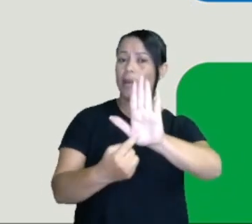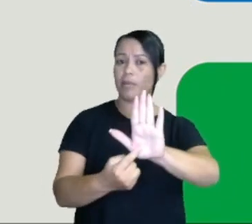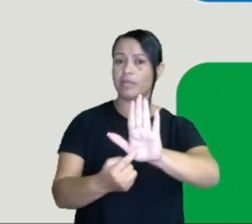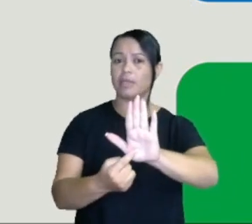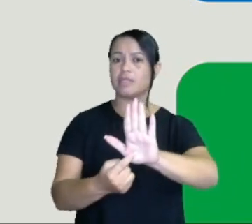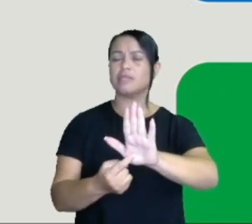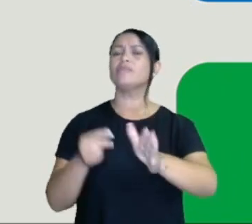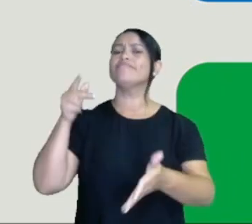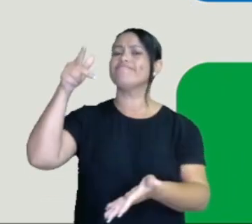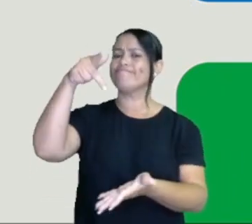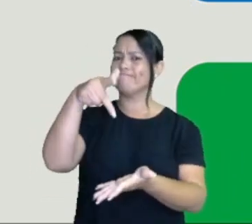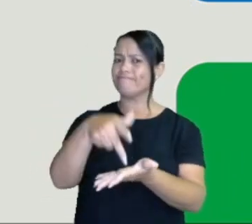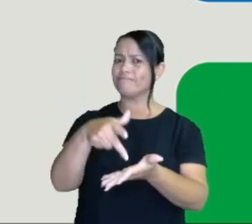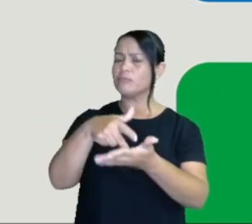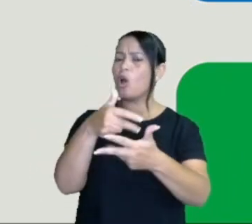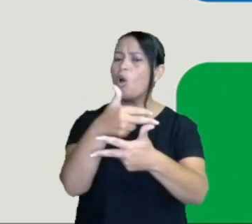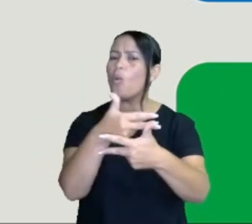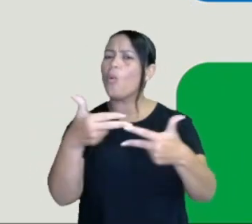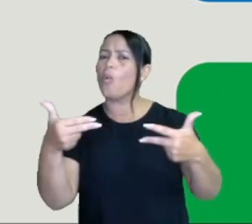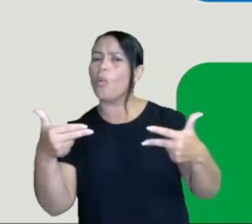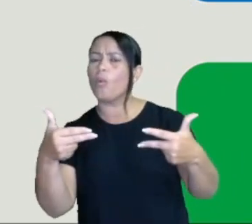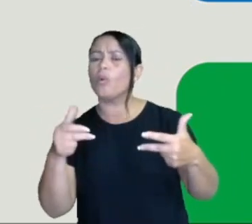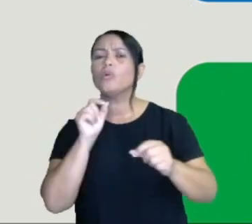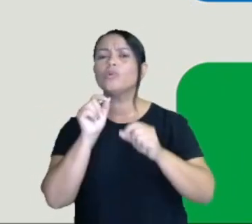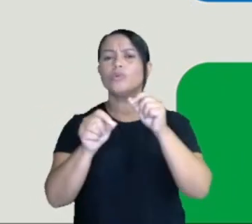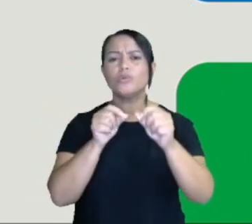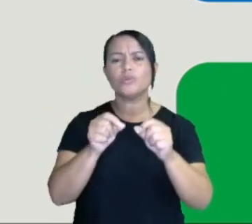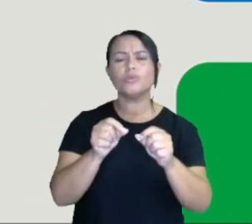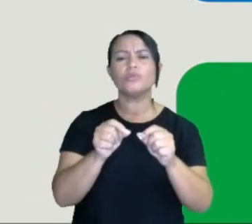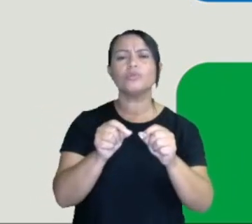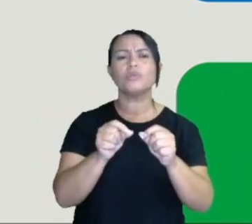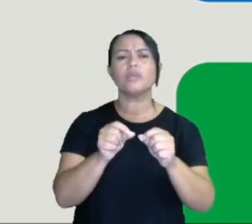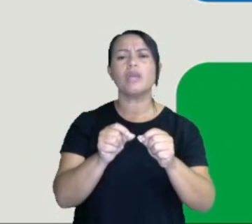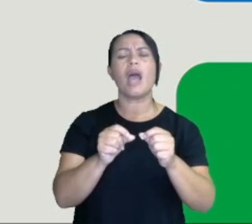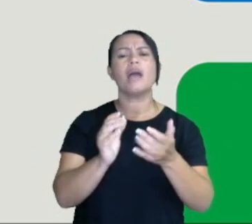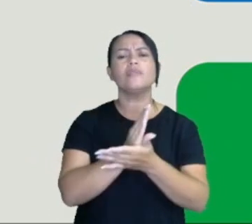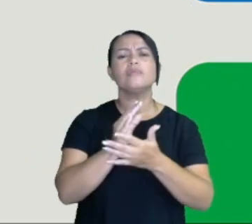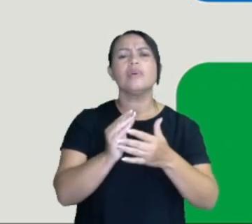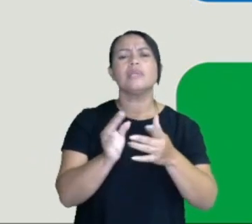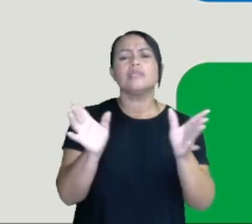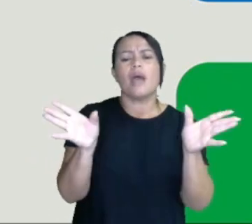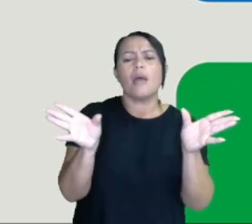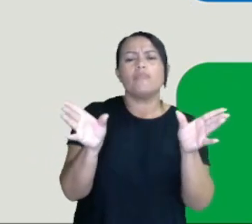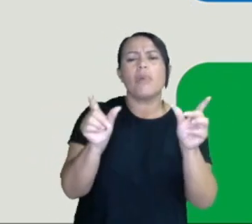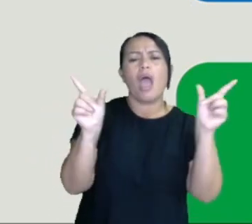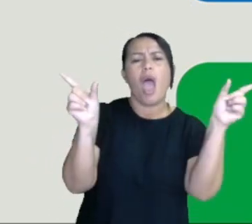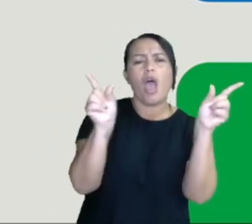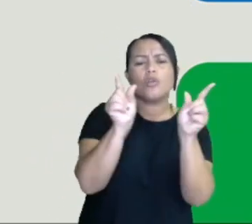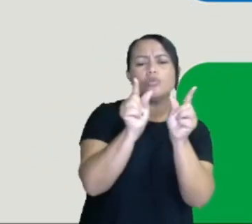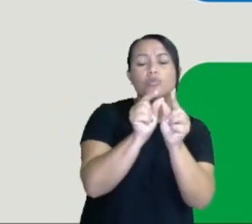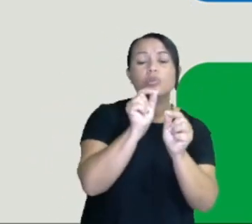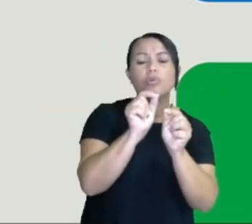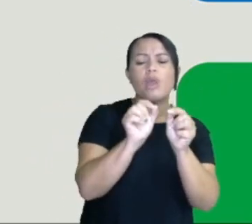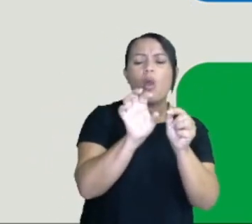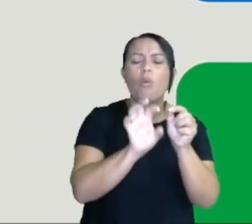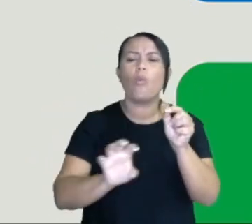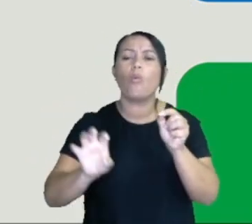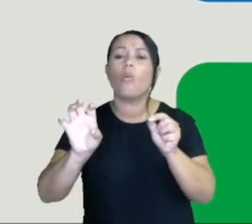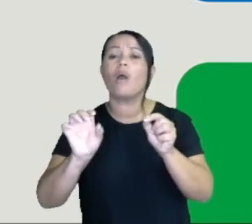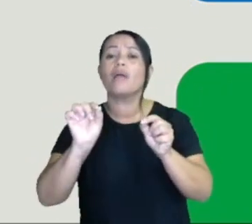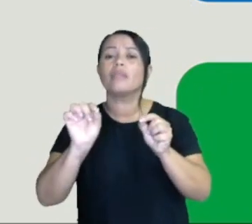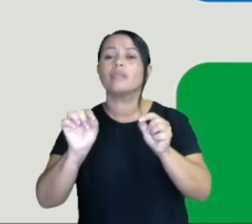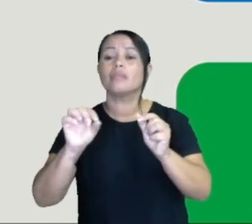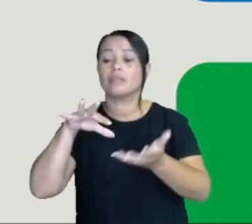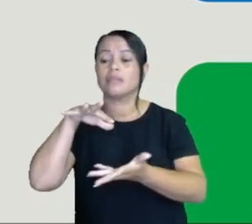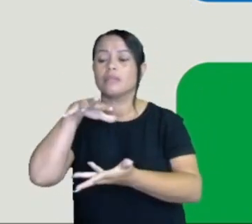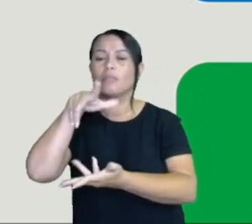da realidade. Eles ilustram de forma reduzida uma determinada área da Terra ou do